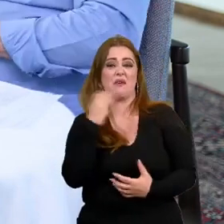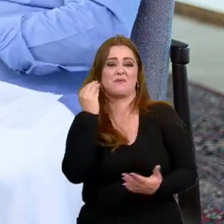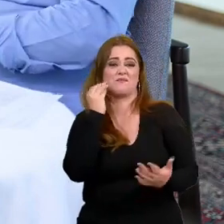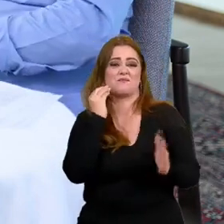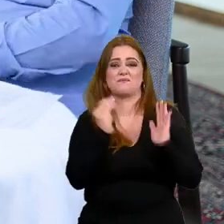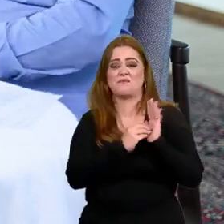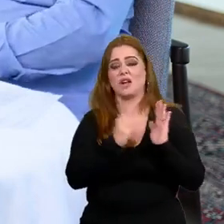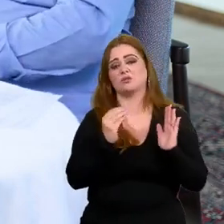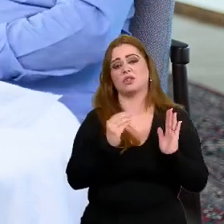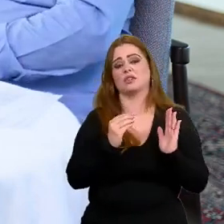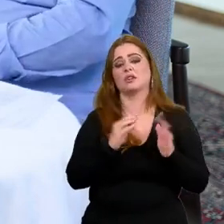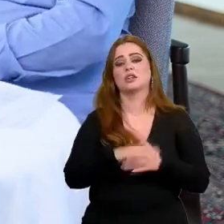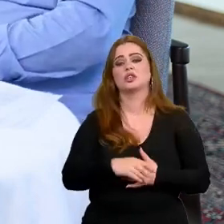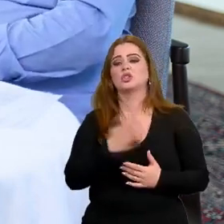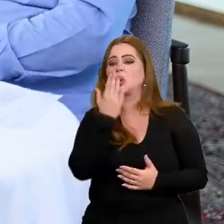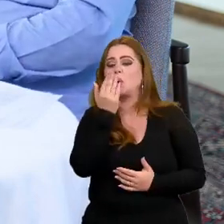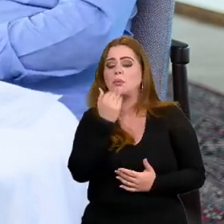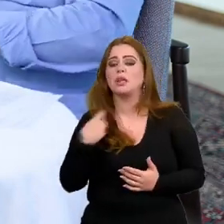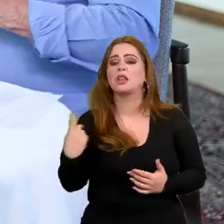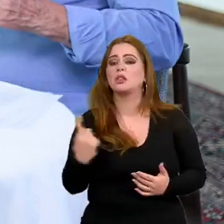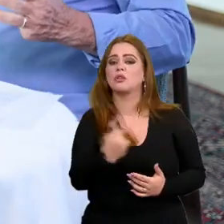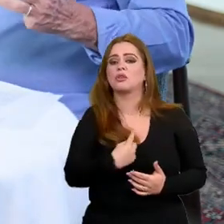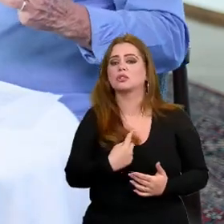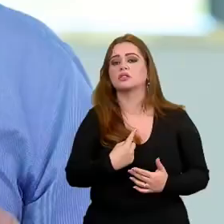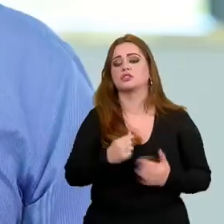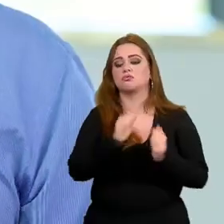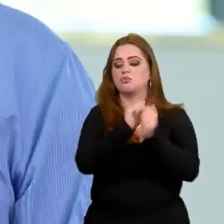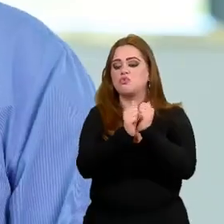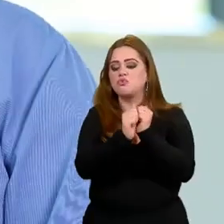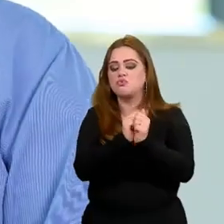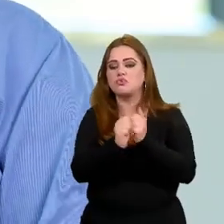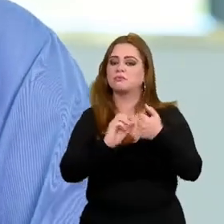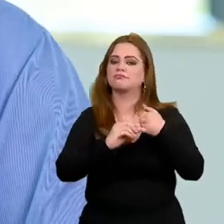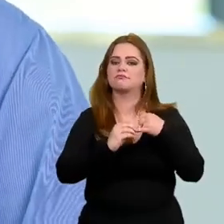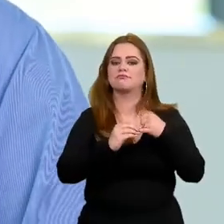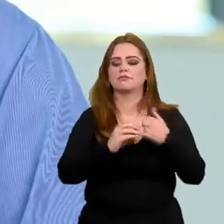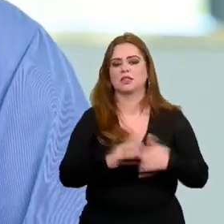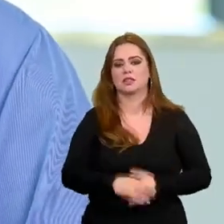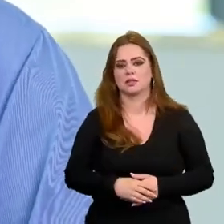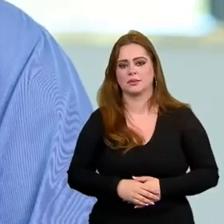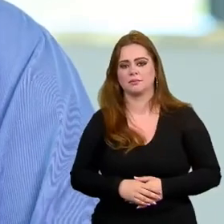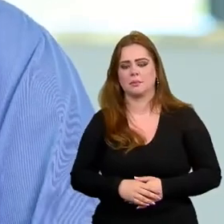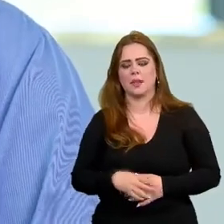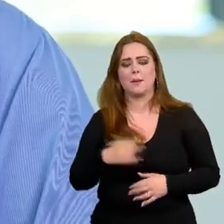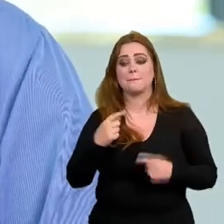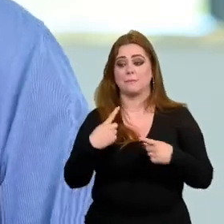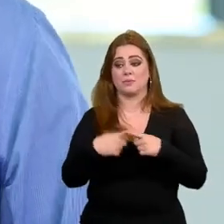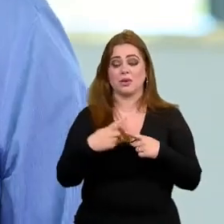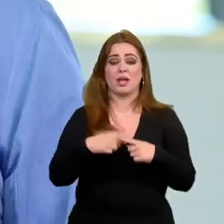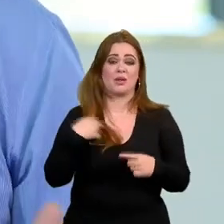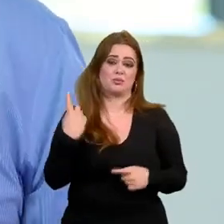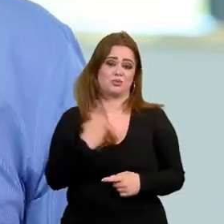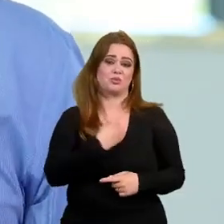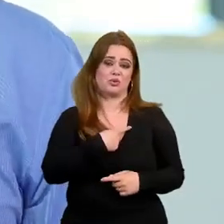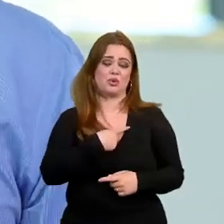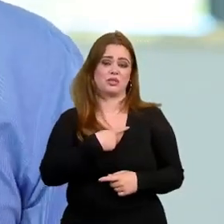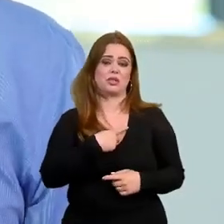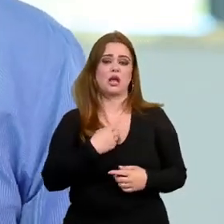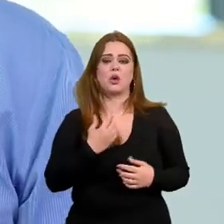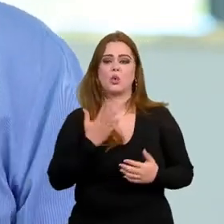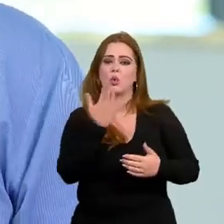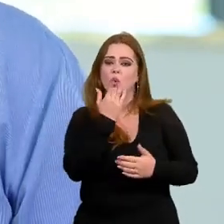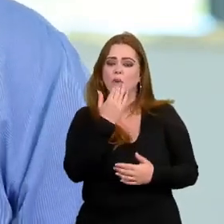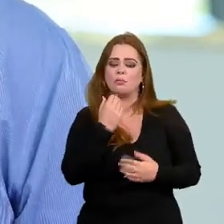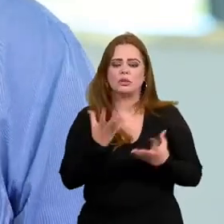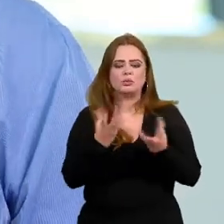né? É muito nossa, mas é nossa e é nossa É bom gostosamente demais, nossa. Porque nada supera um feijão com arroz. Não, todo dia, você